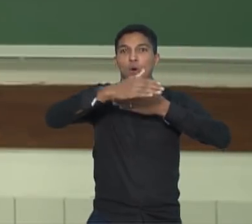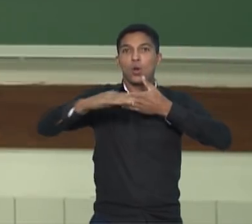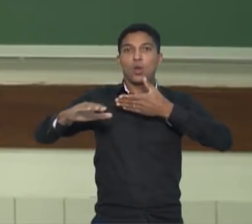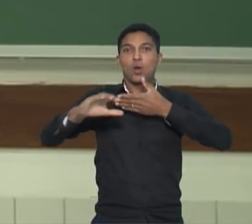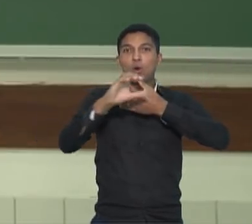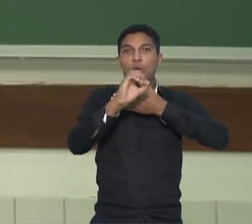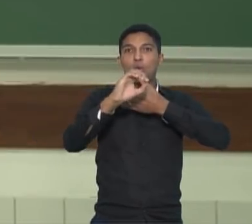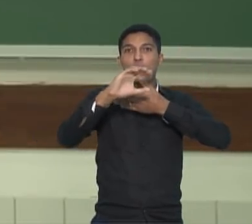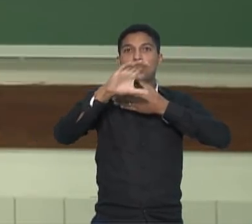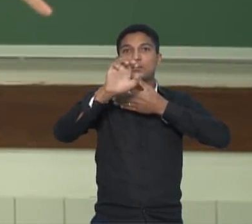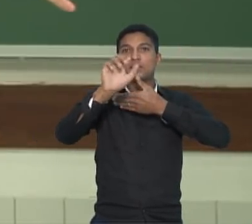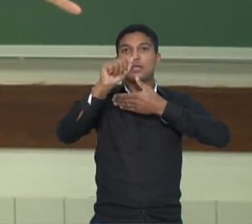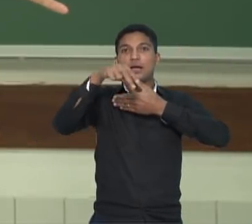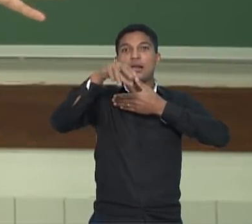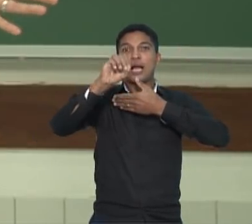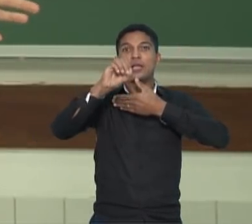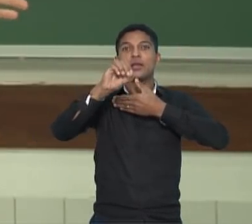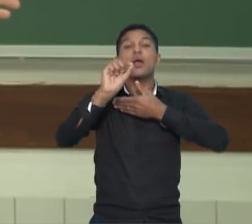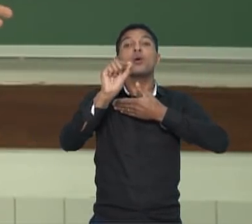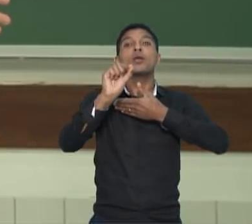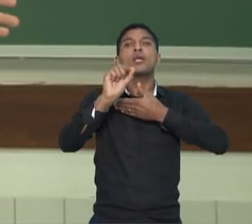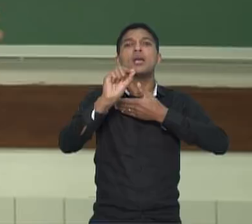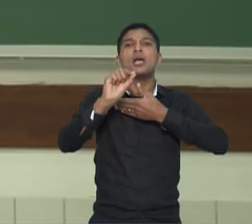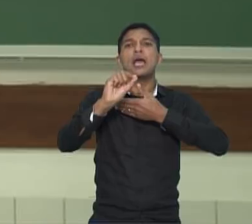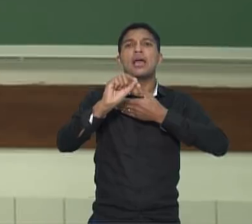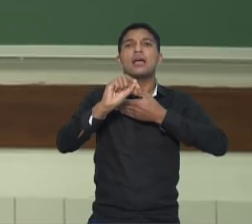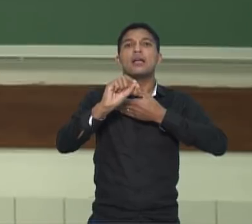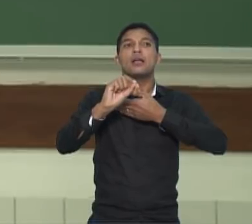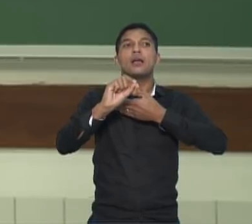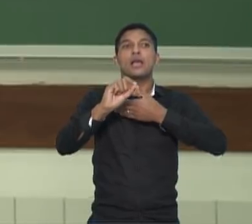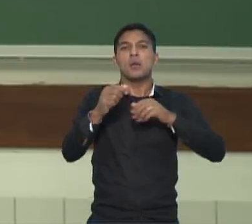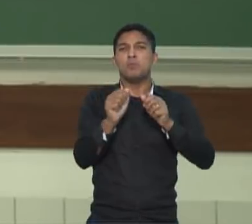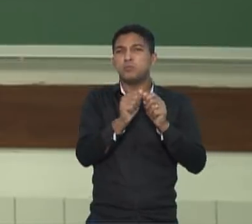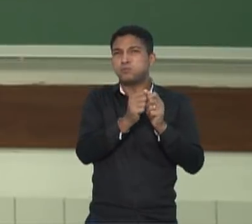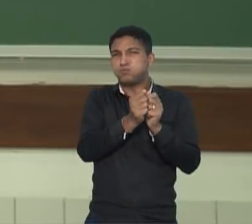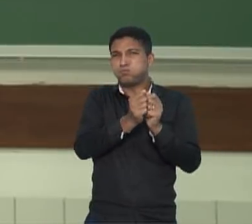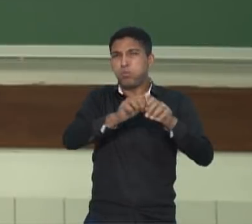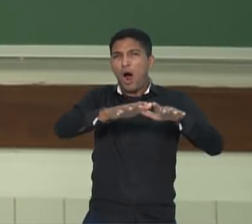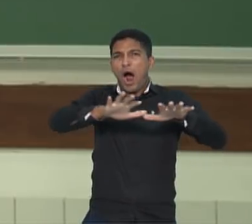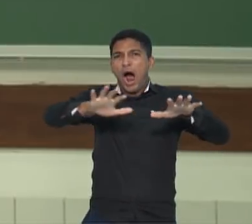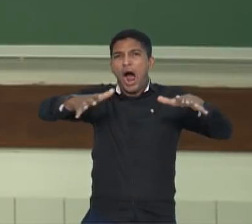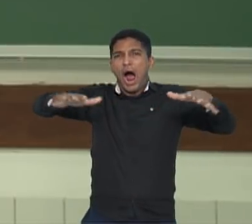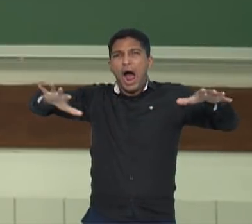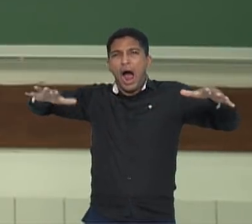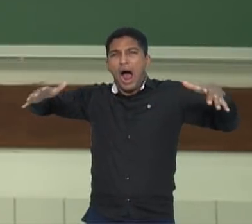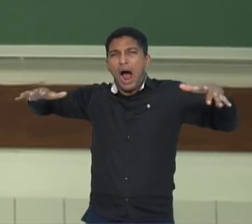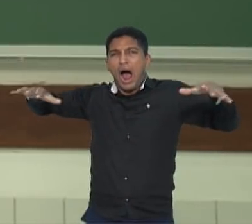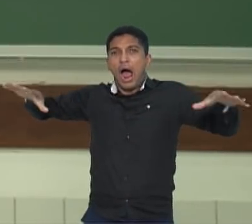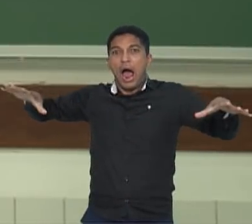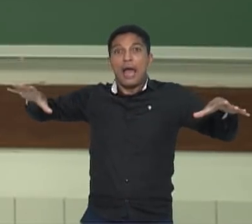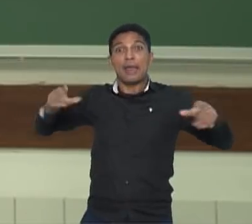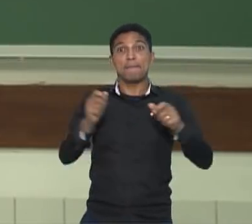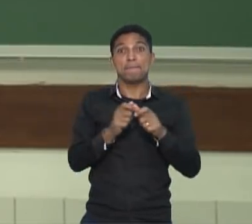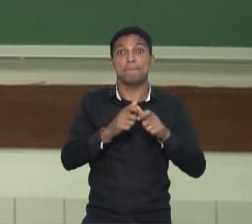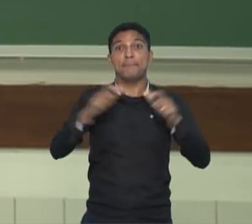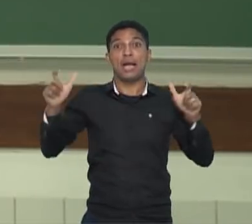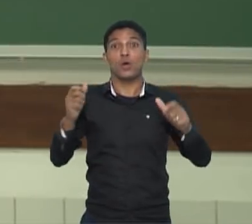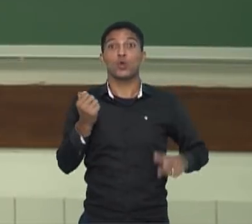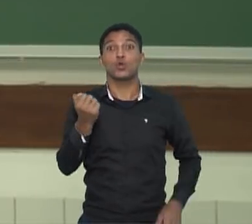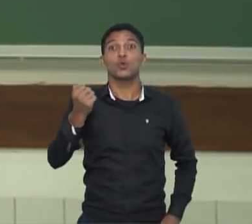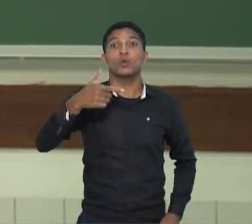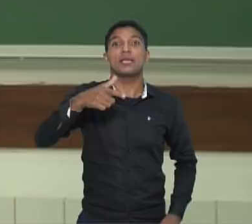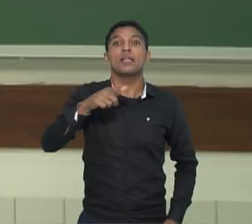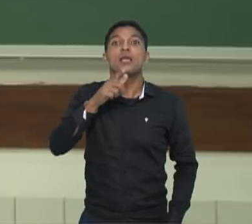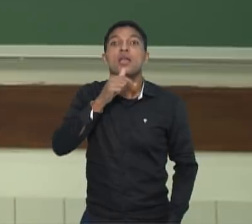ele ocupa uma grande extensão de área, tá? Muito maior do que mar, e a profundidade do oceano é